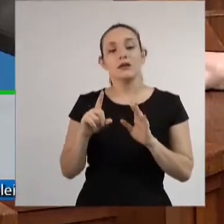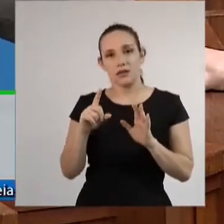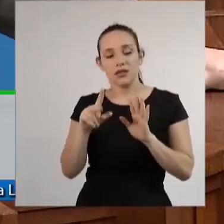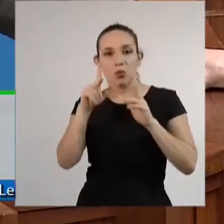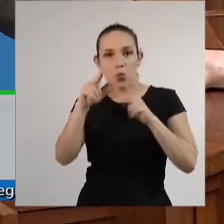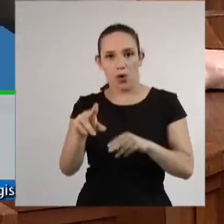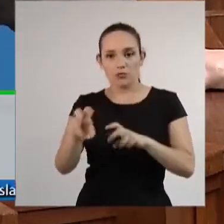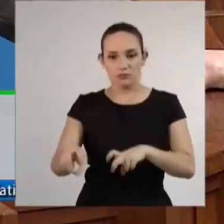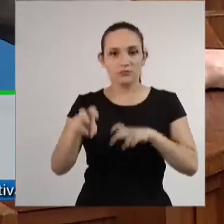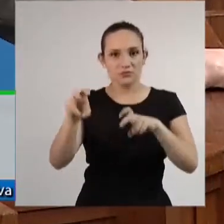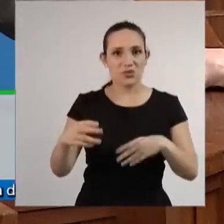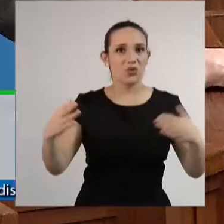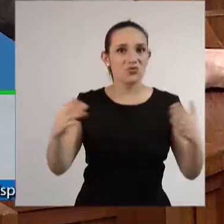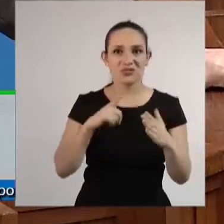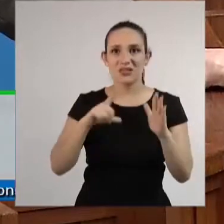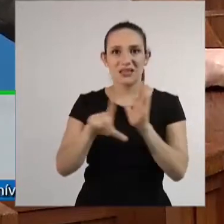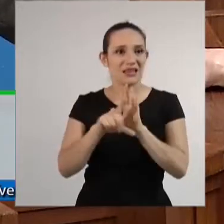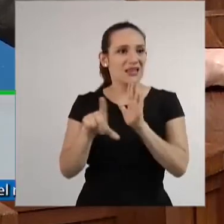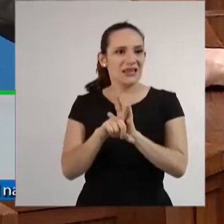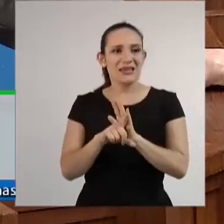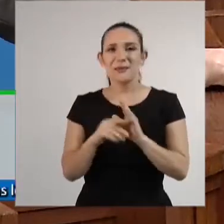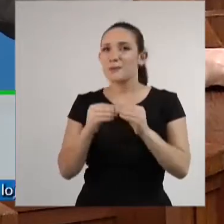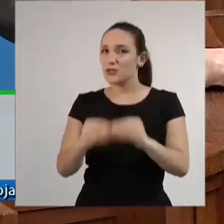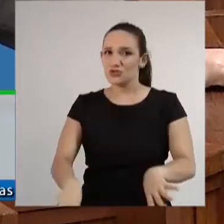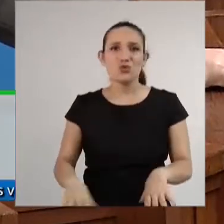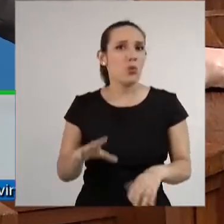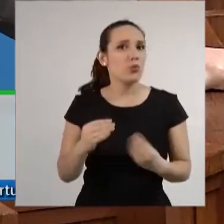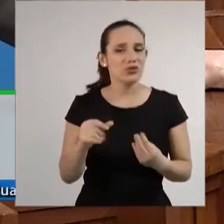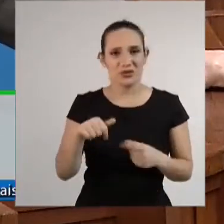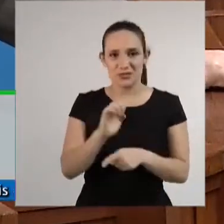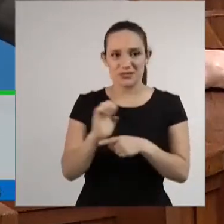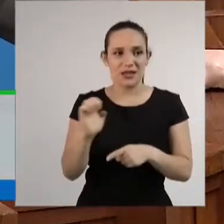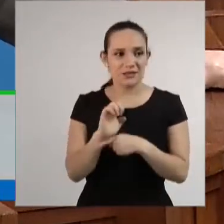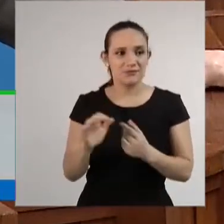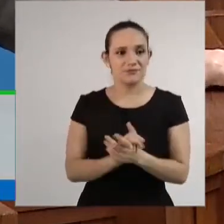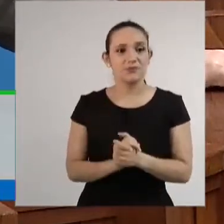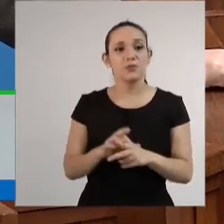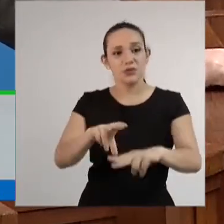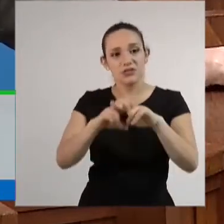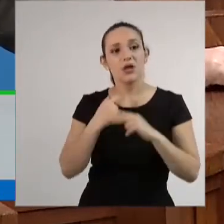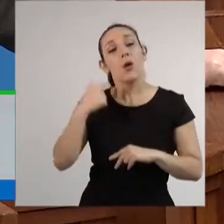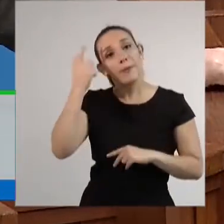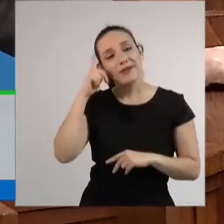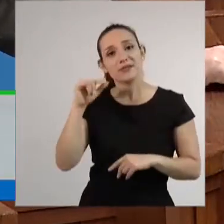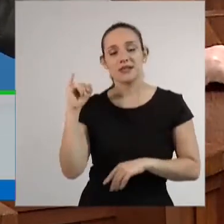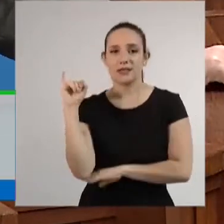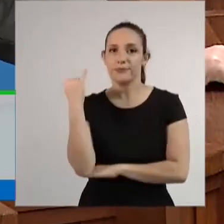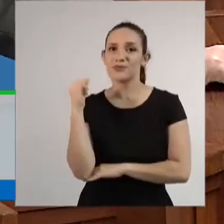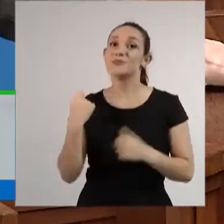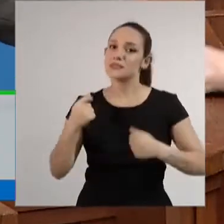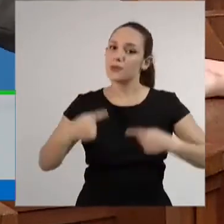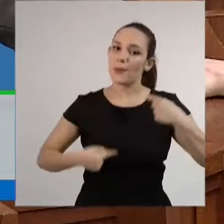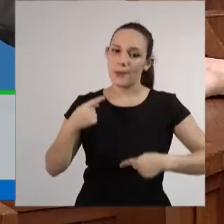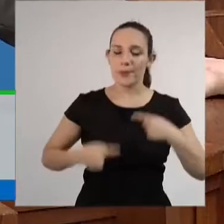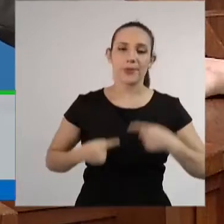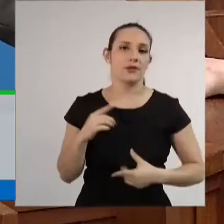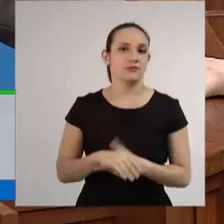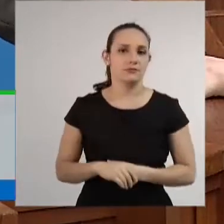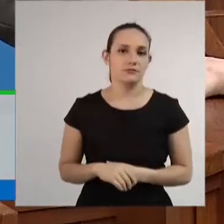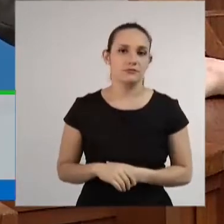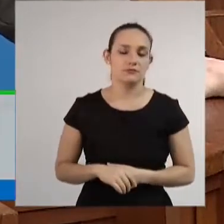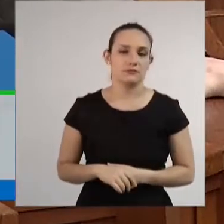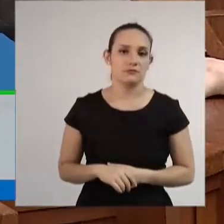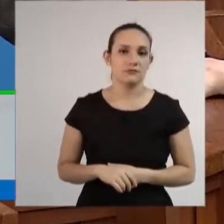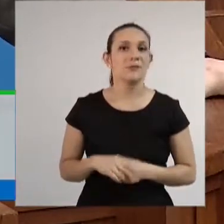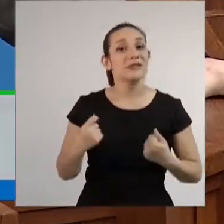estado, que até hoje não foi compensado. Mas penso que a questão tributária, ela precisa ser discutida. E discutido